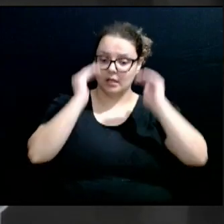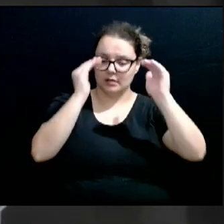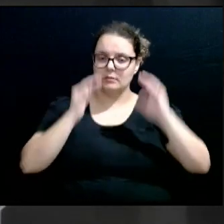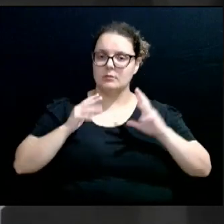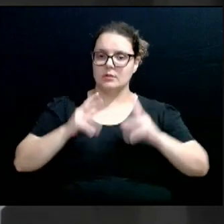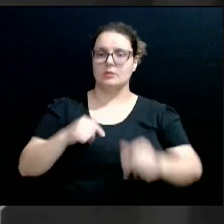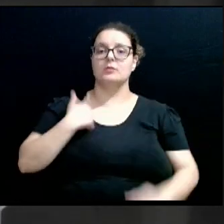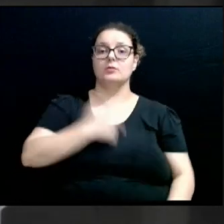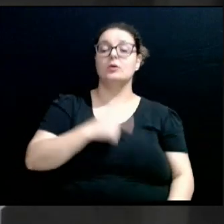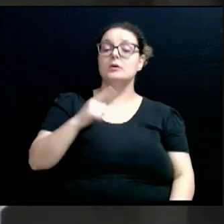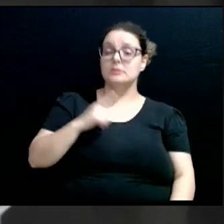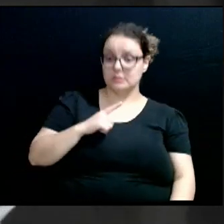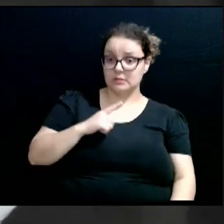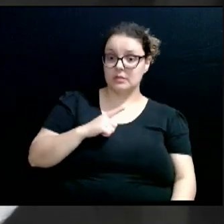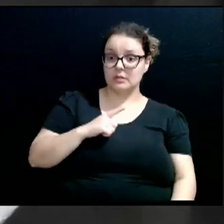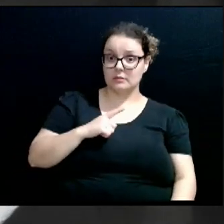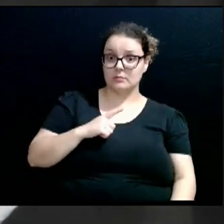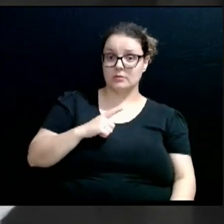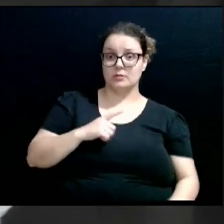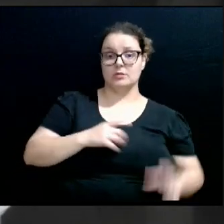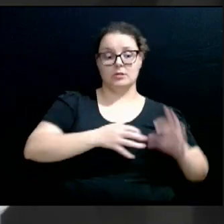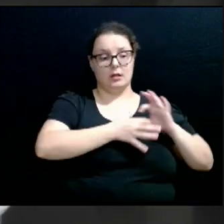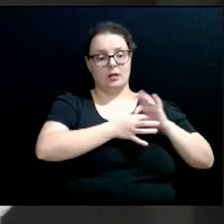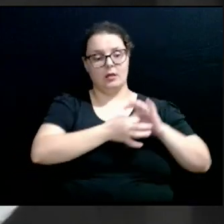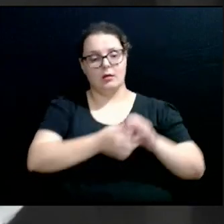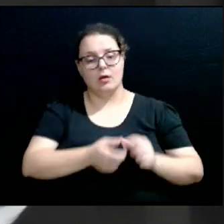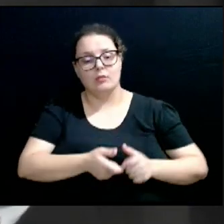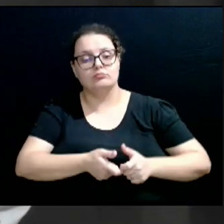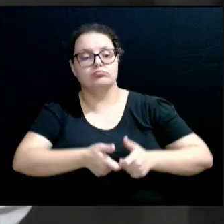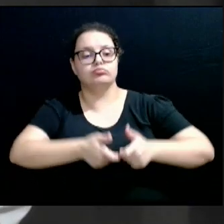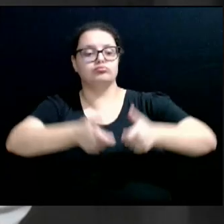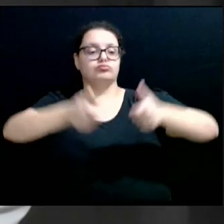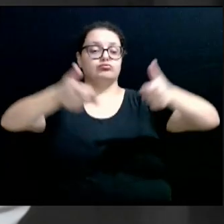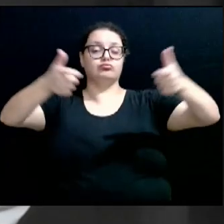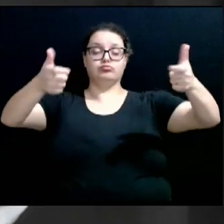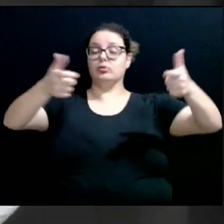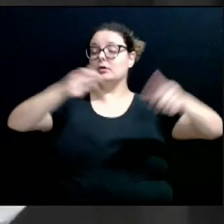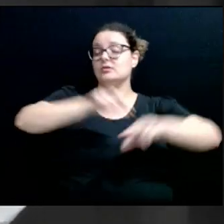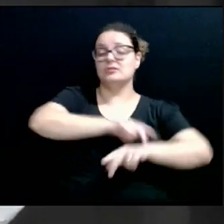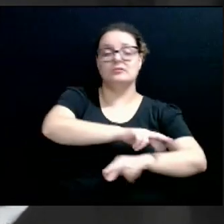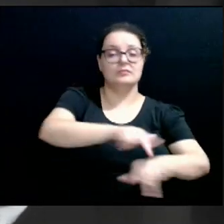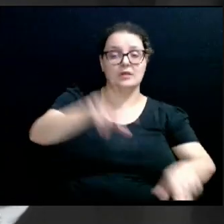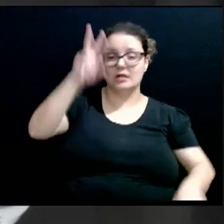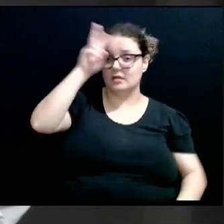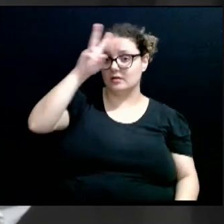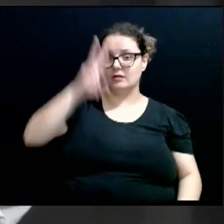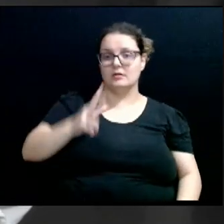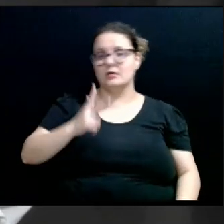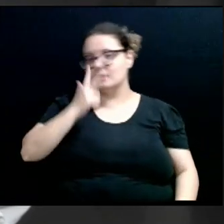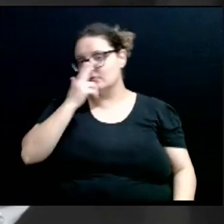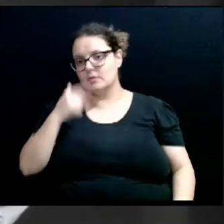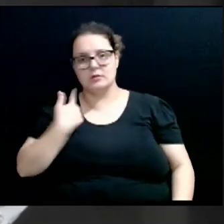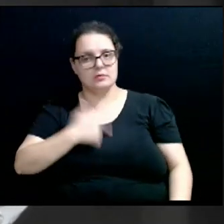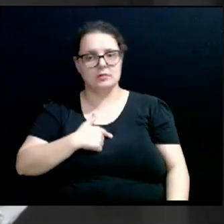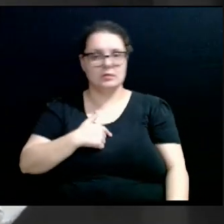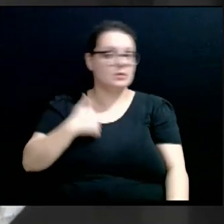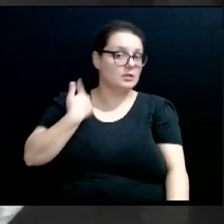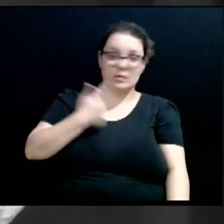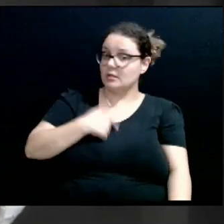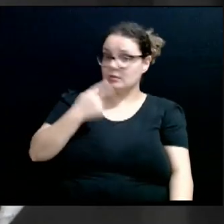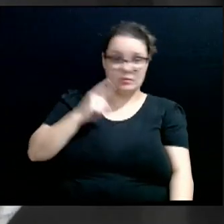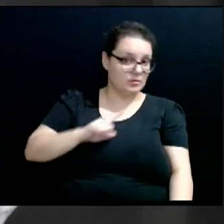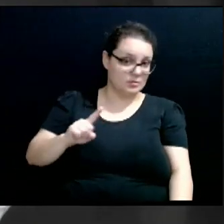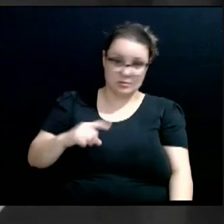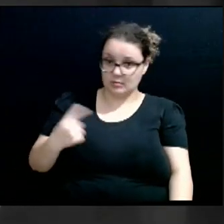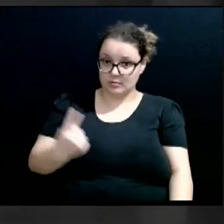um contexto enorme de histórias que são parecidas com a nossa e que nós não estamos sozinhos. E eu acho